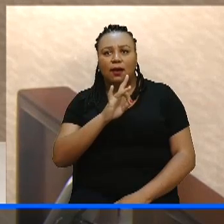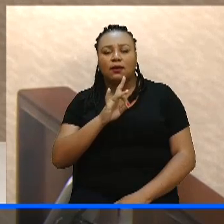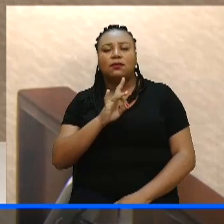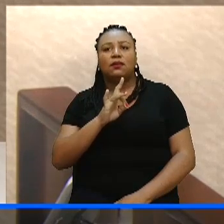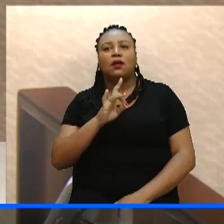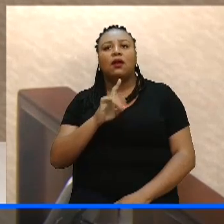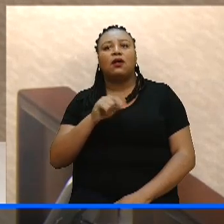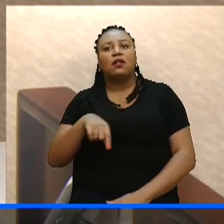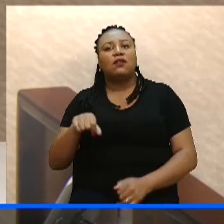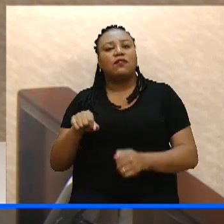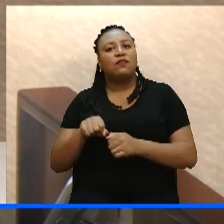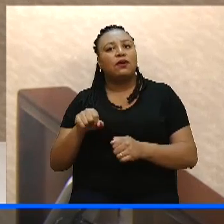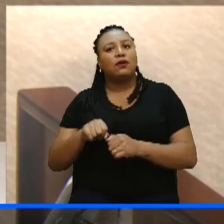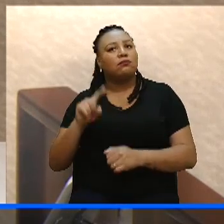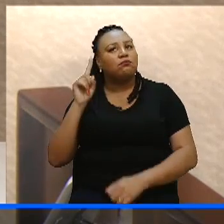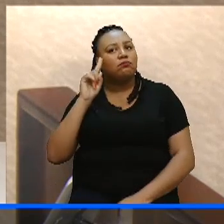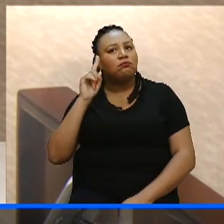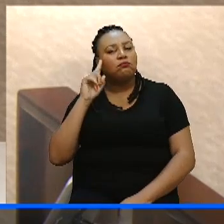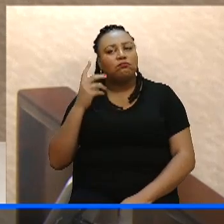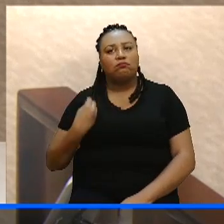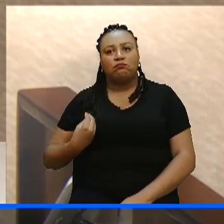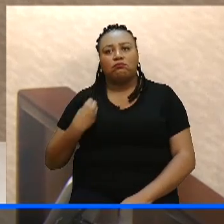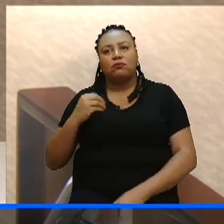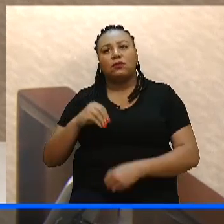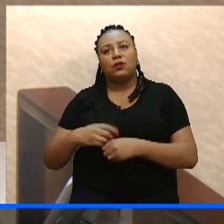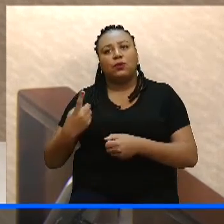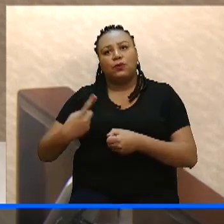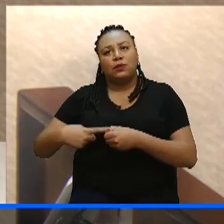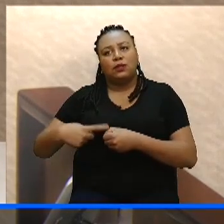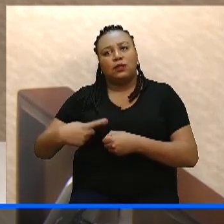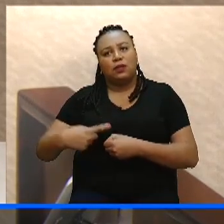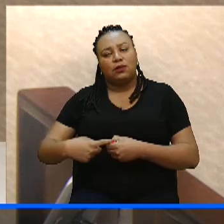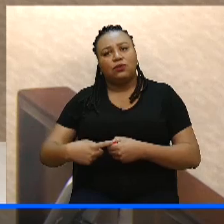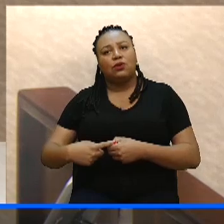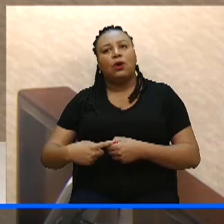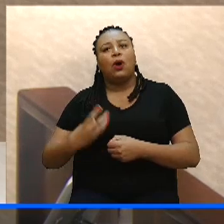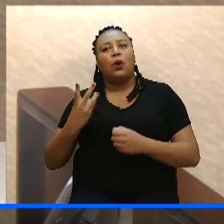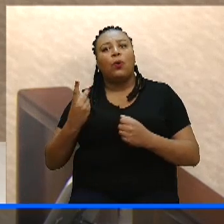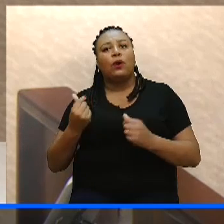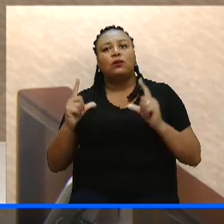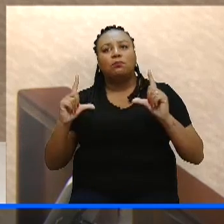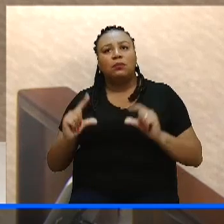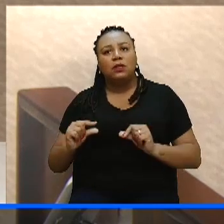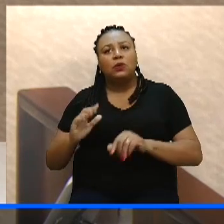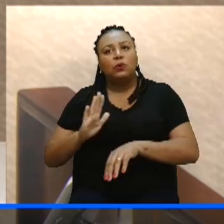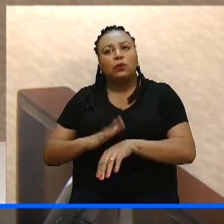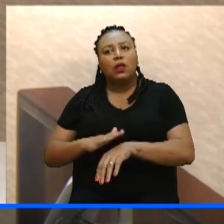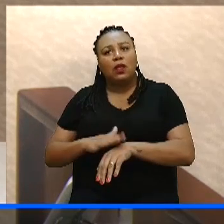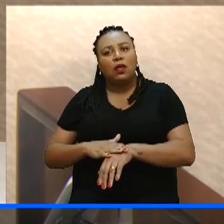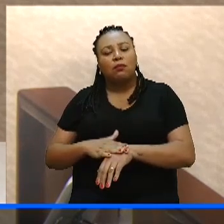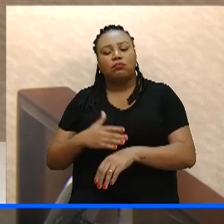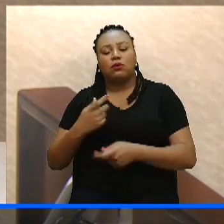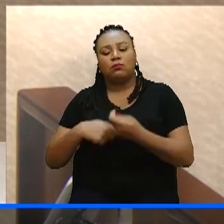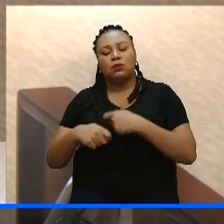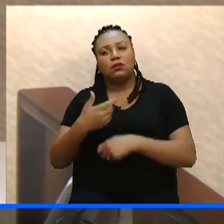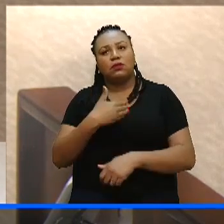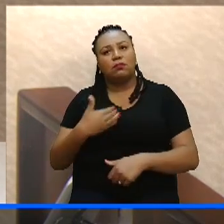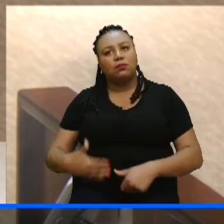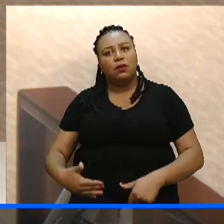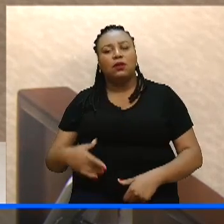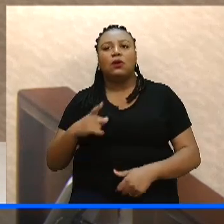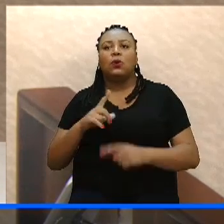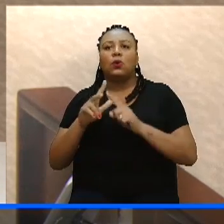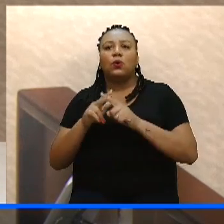que fazem o dia a dia em suas cidades quanto menos tempo a administração pública gastar